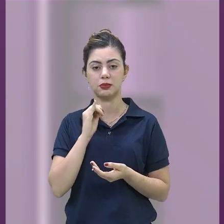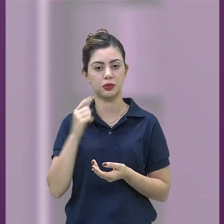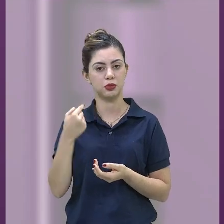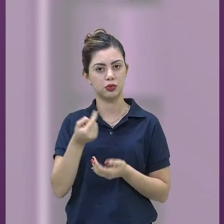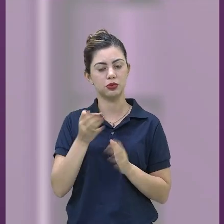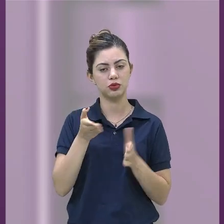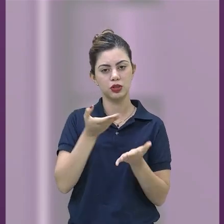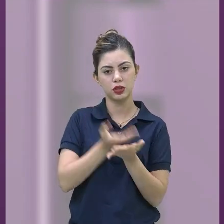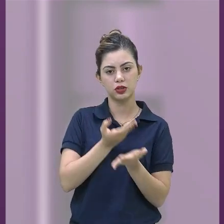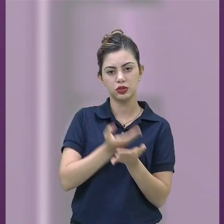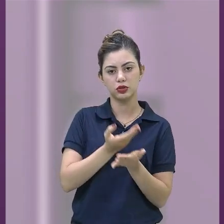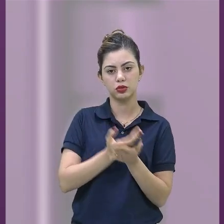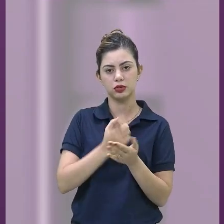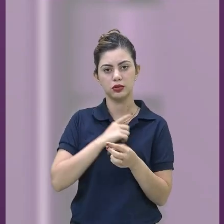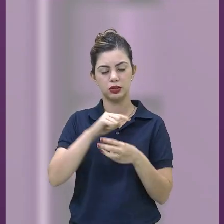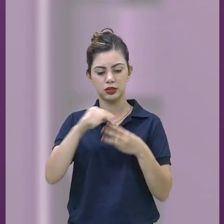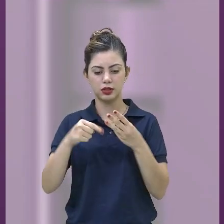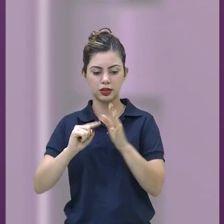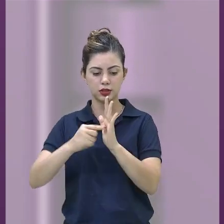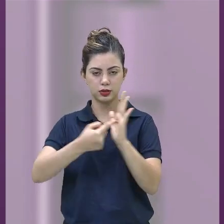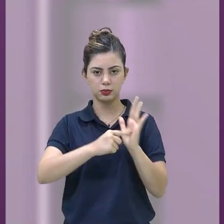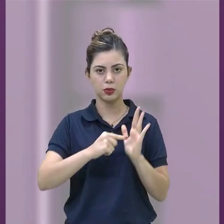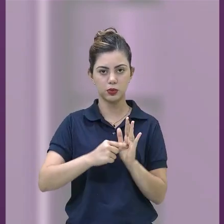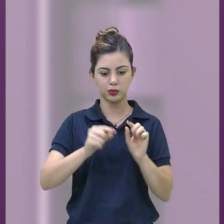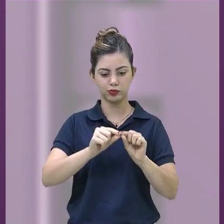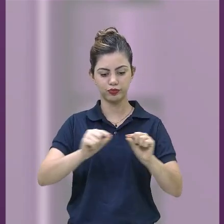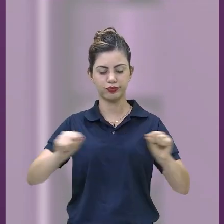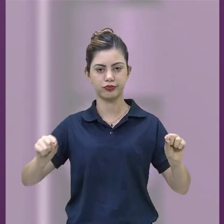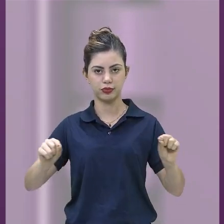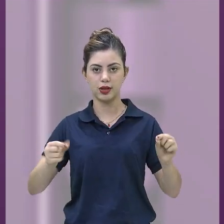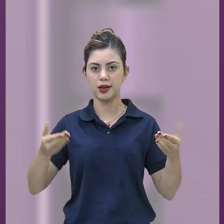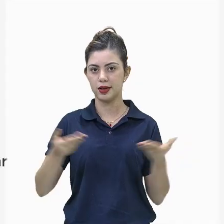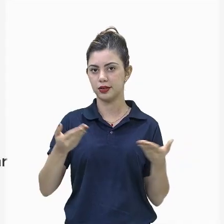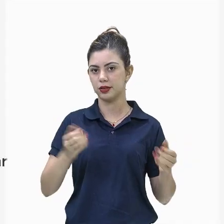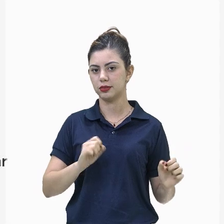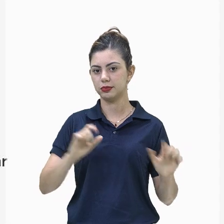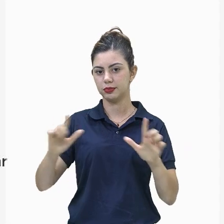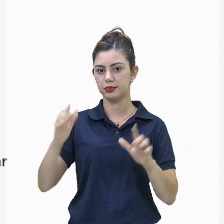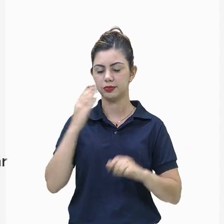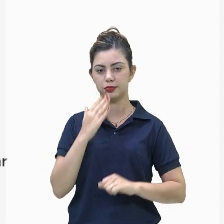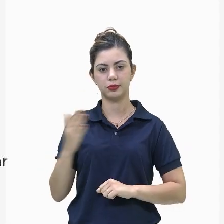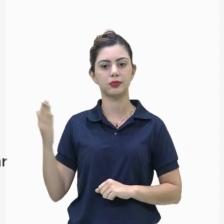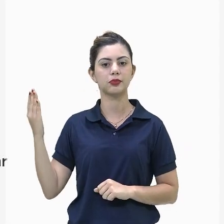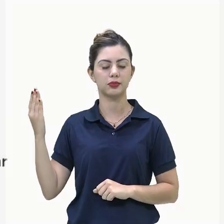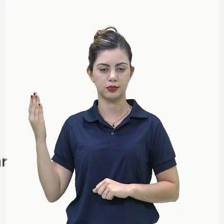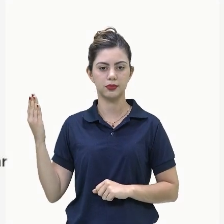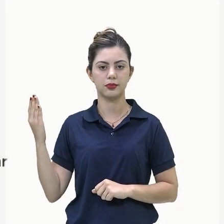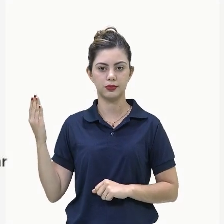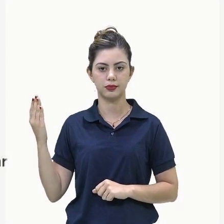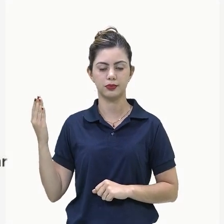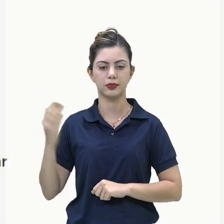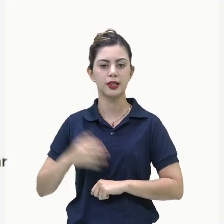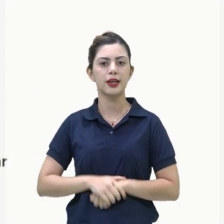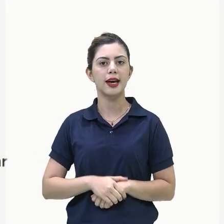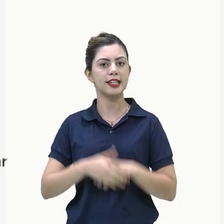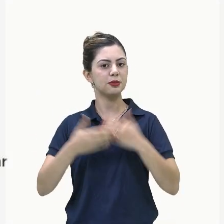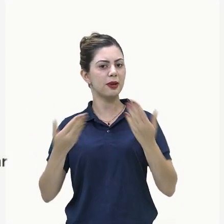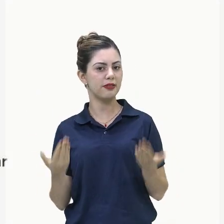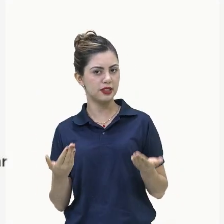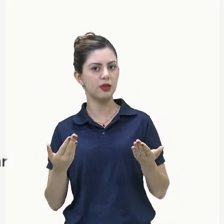de alinhamento de 3 pontos. Vejamos então aí na tela, acompanhe comigo. Porque, como eu